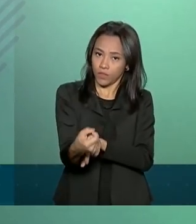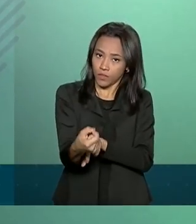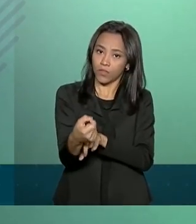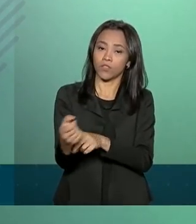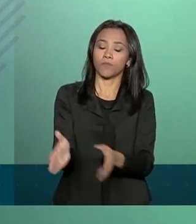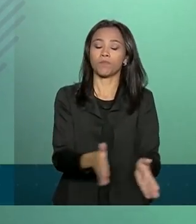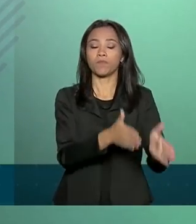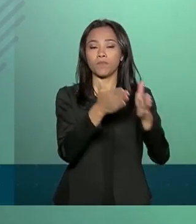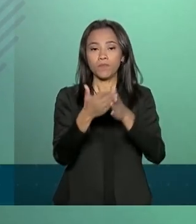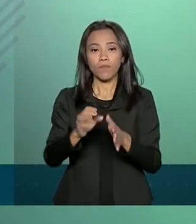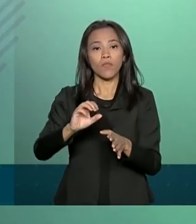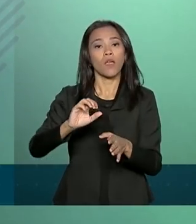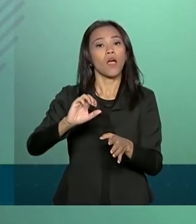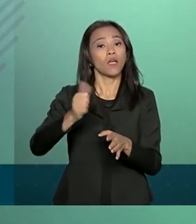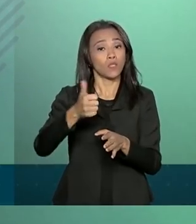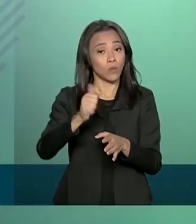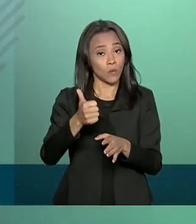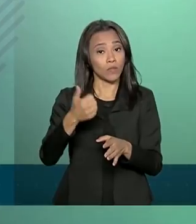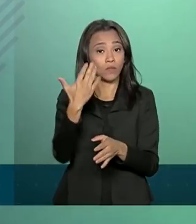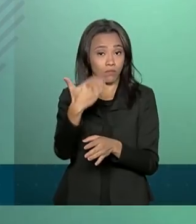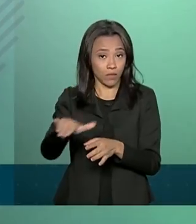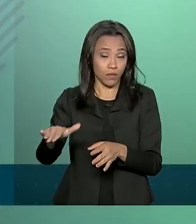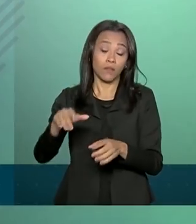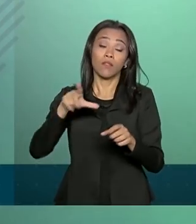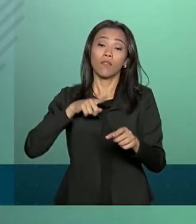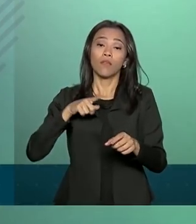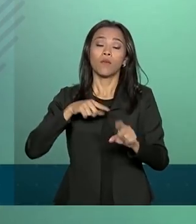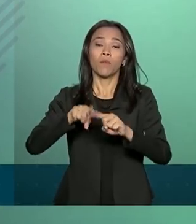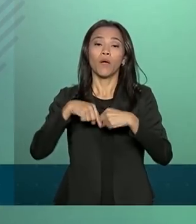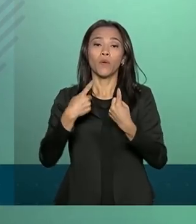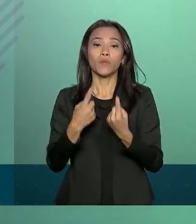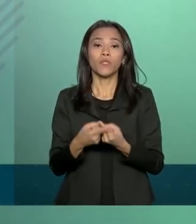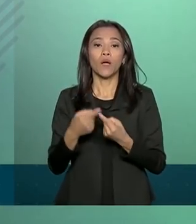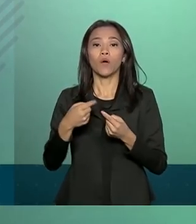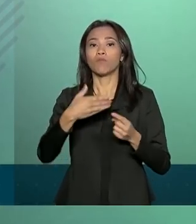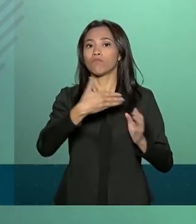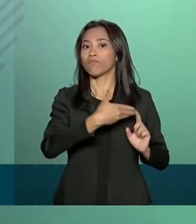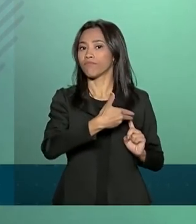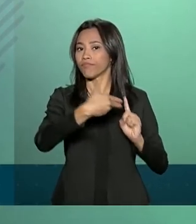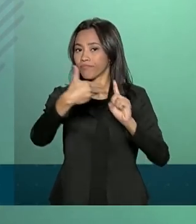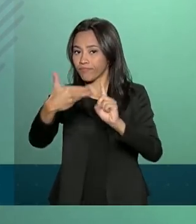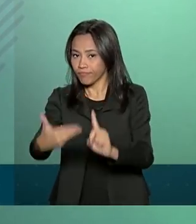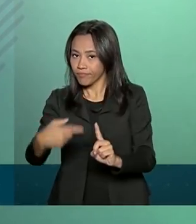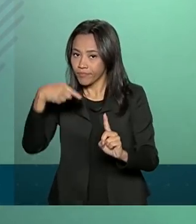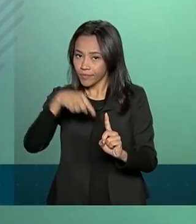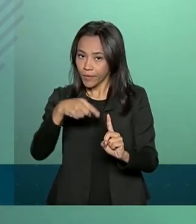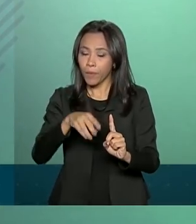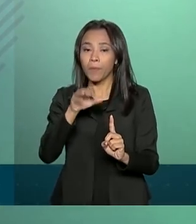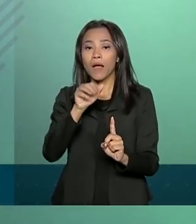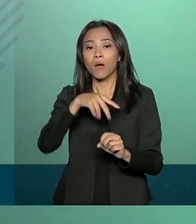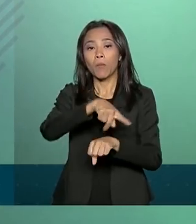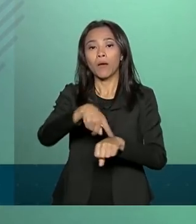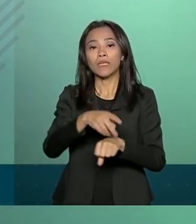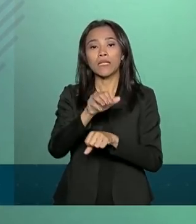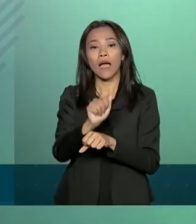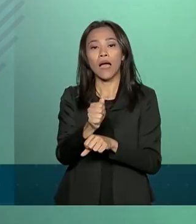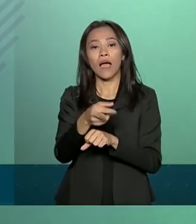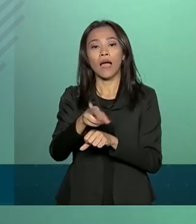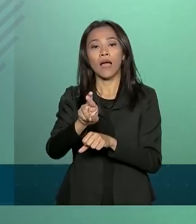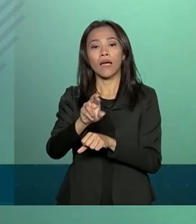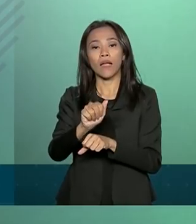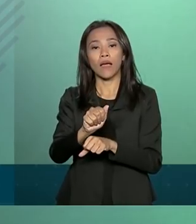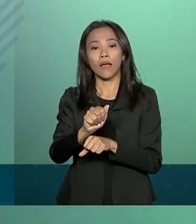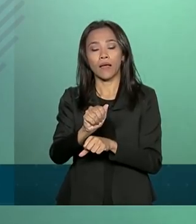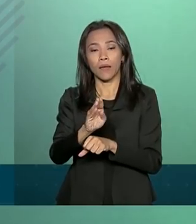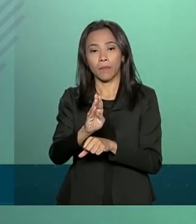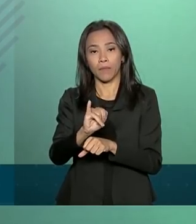1130 reunião bilateral com um príncipe herdeiro da arábia saudita mohamed bin salman